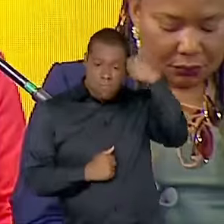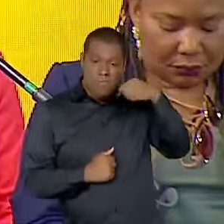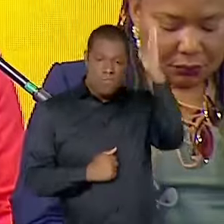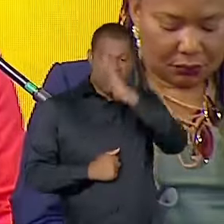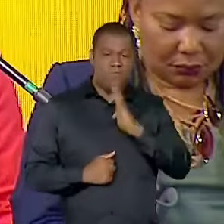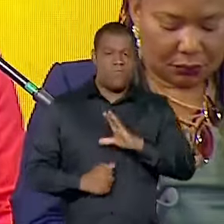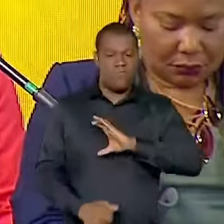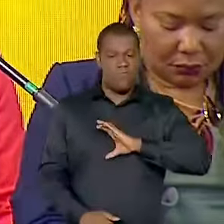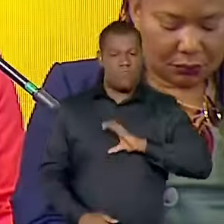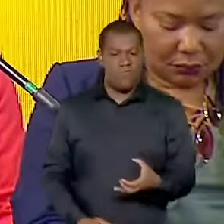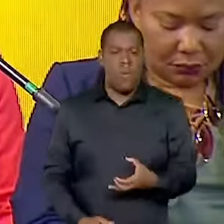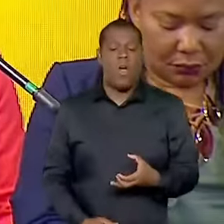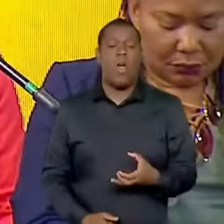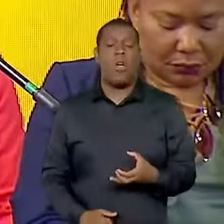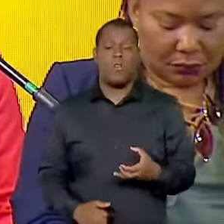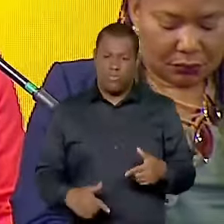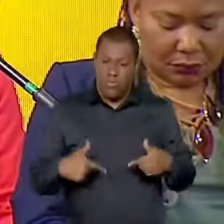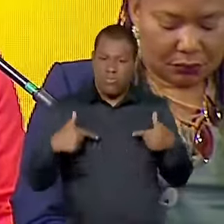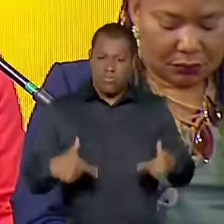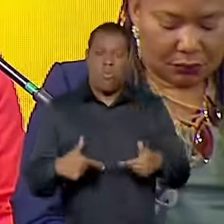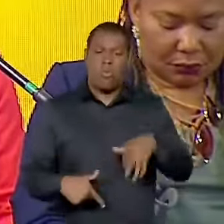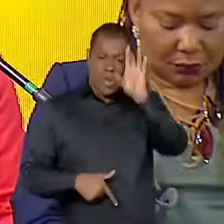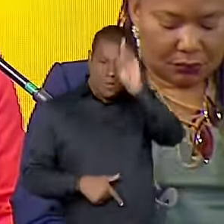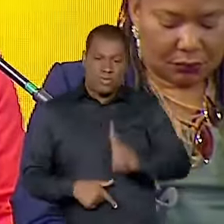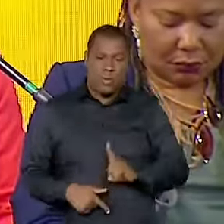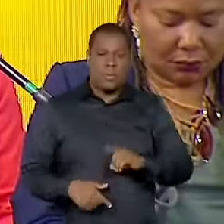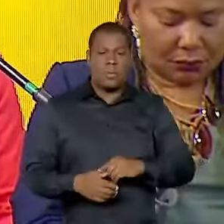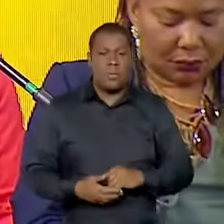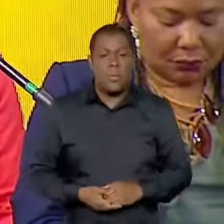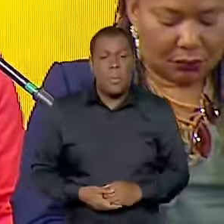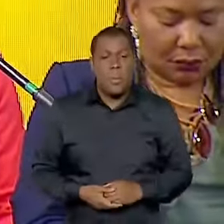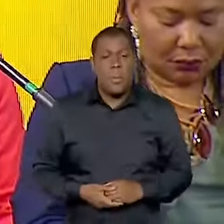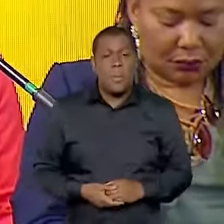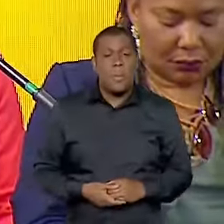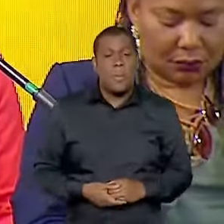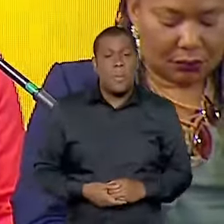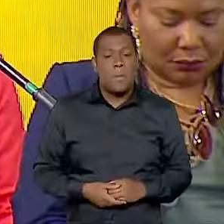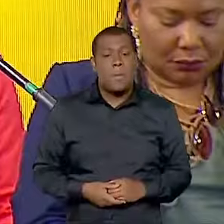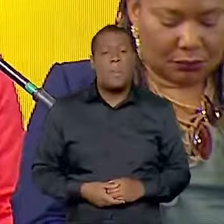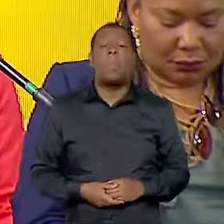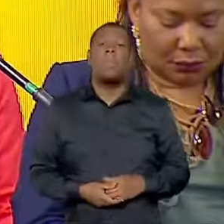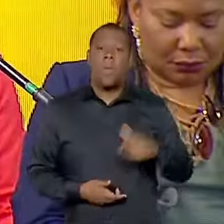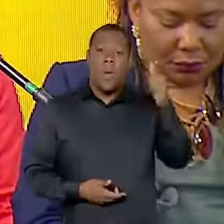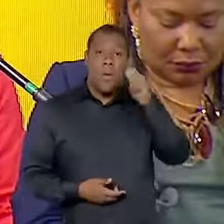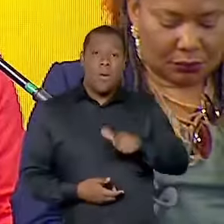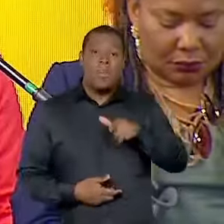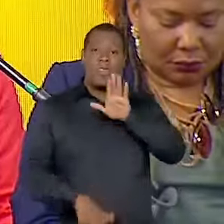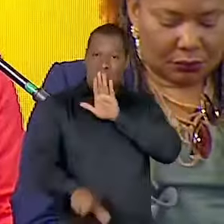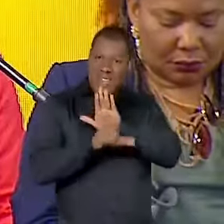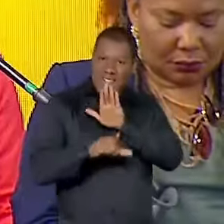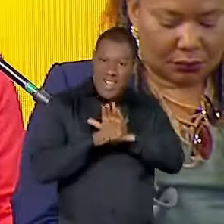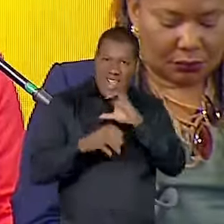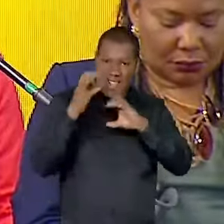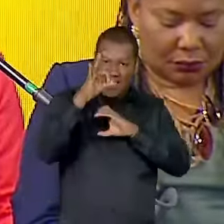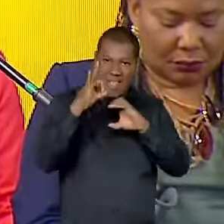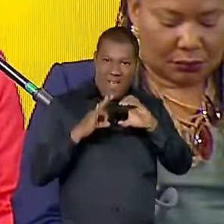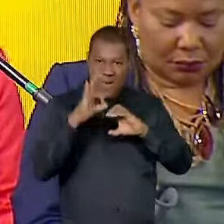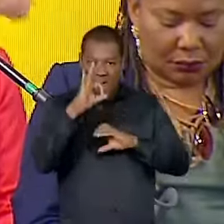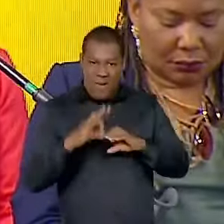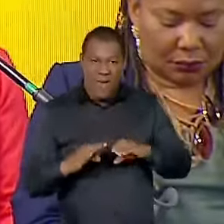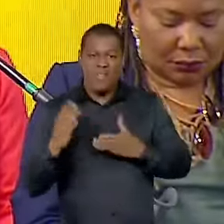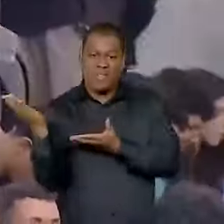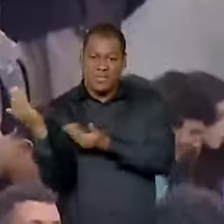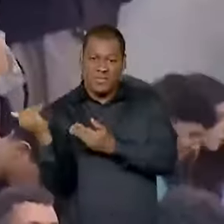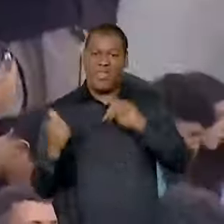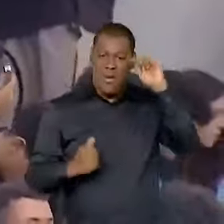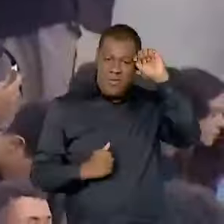tem que nós queremos muito mais. Nós recentemente conquistamos a renovação da lei de cotas. Vão ter mais jovens